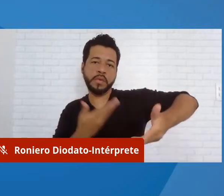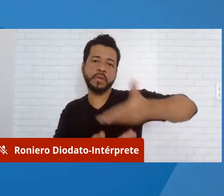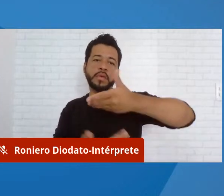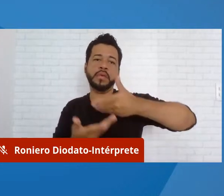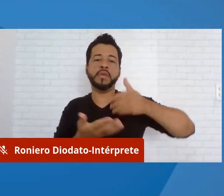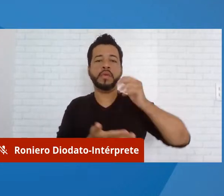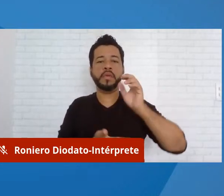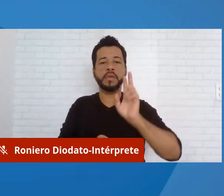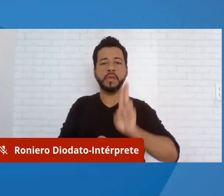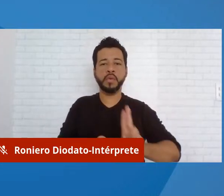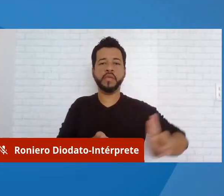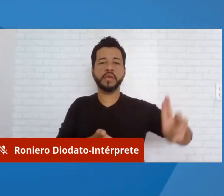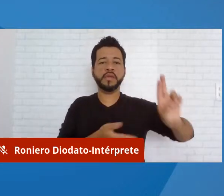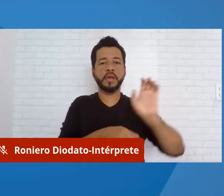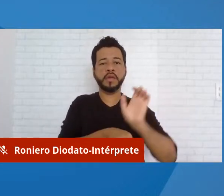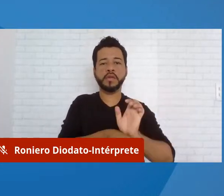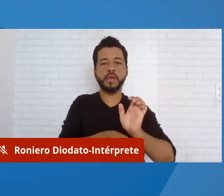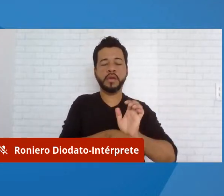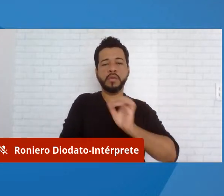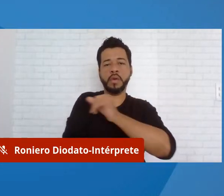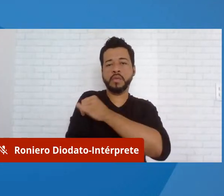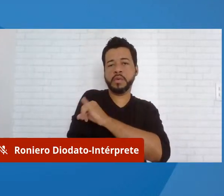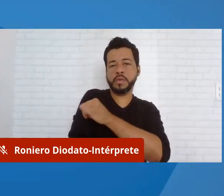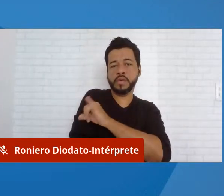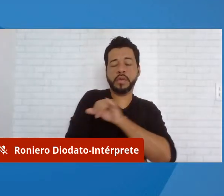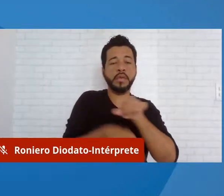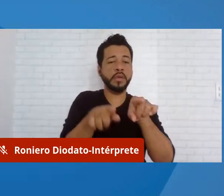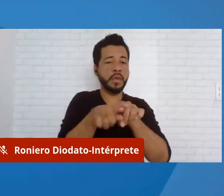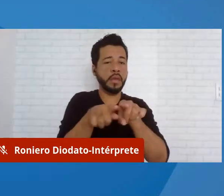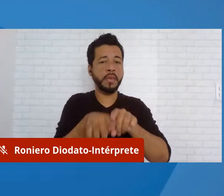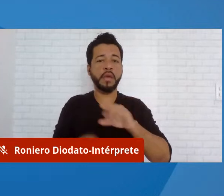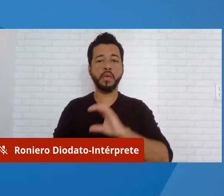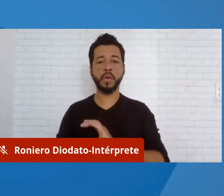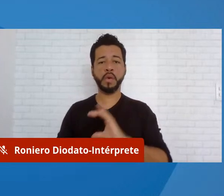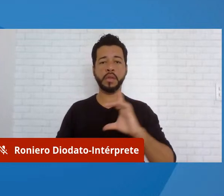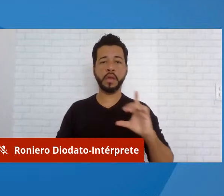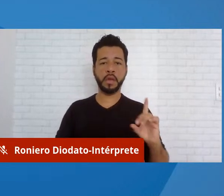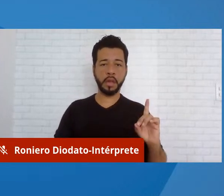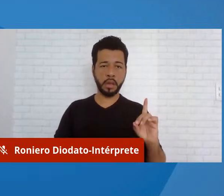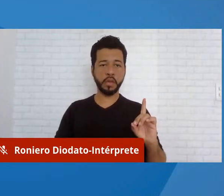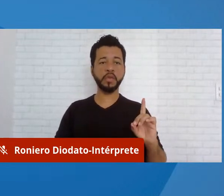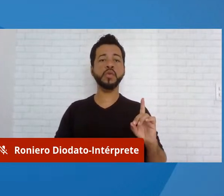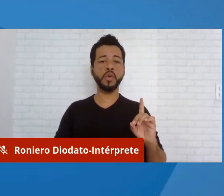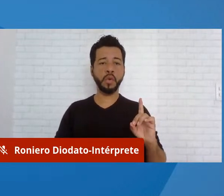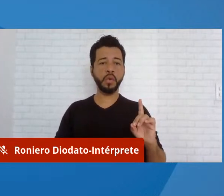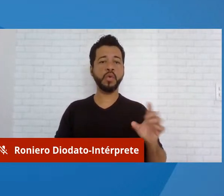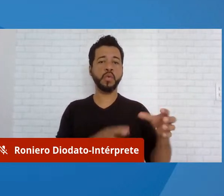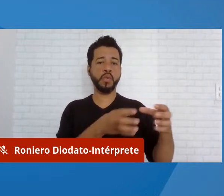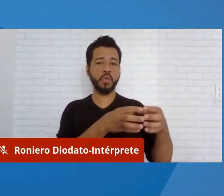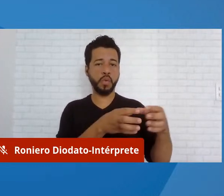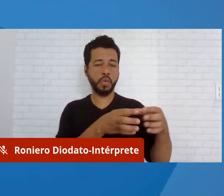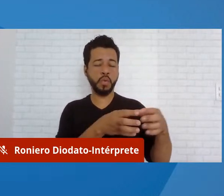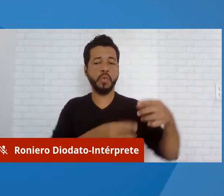do Estado do Rio de Janeiro, e coordena o Laboratório de Políticas Públicas da mesma instituição. Ele